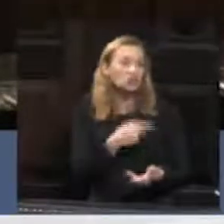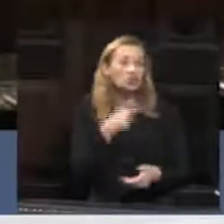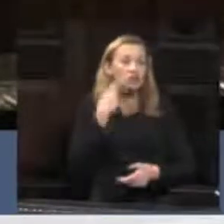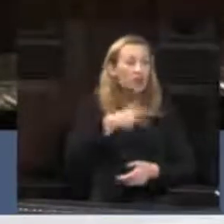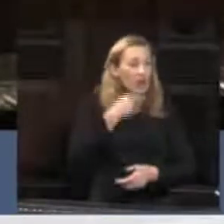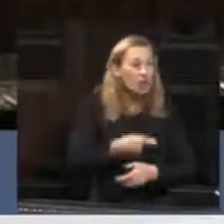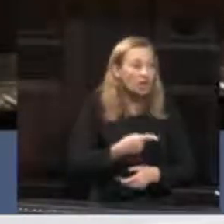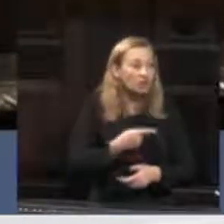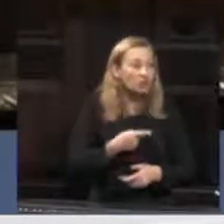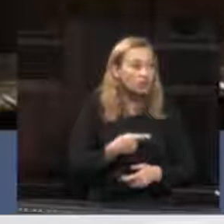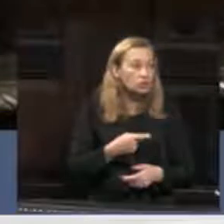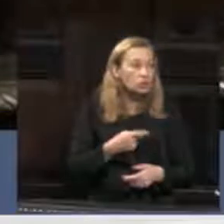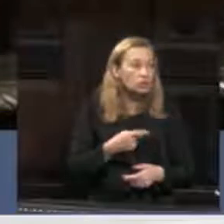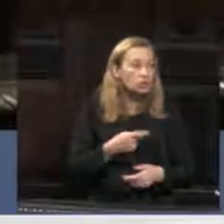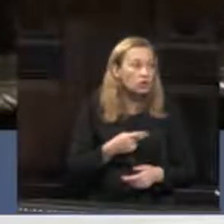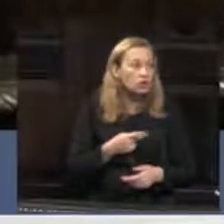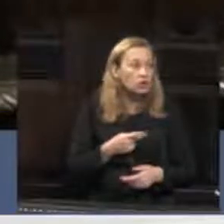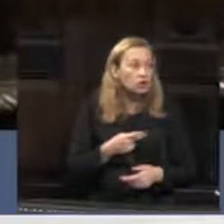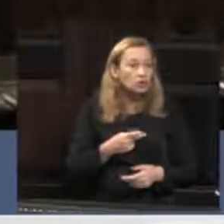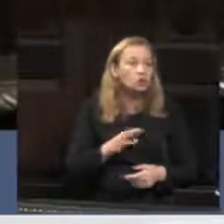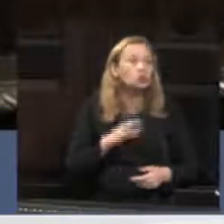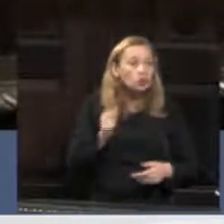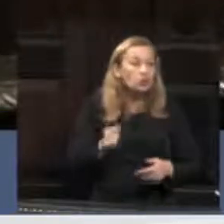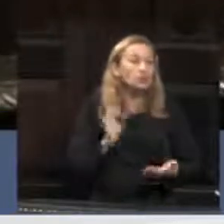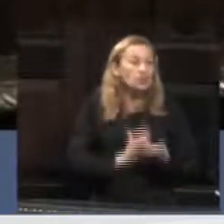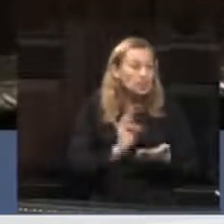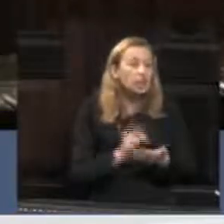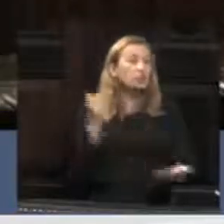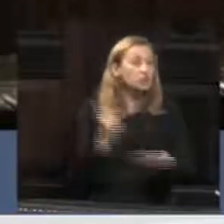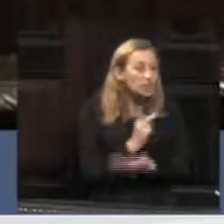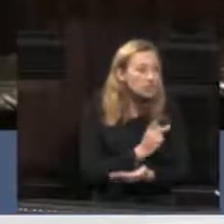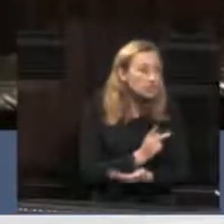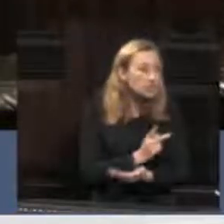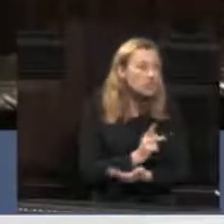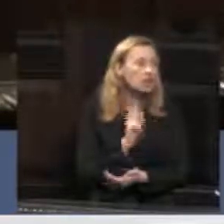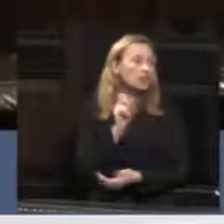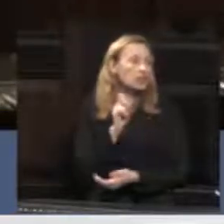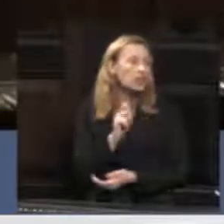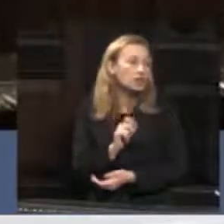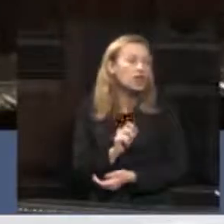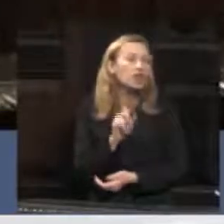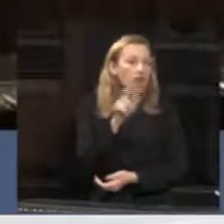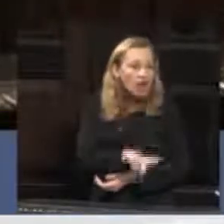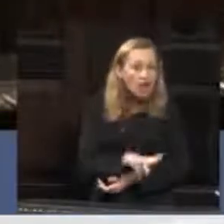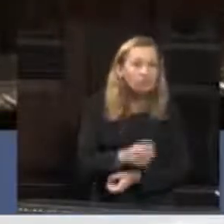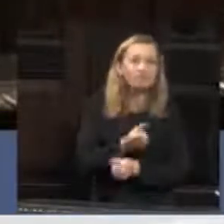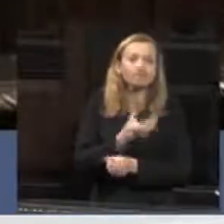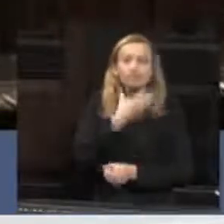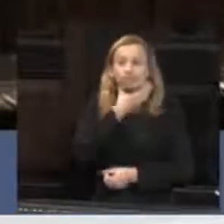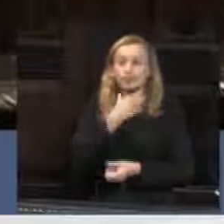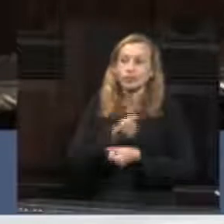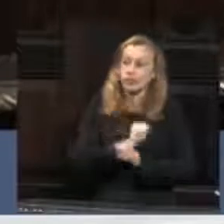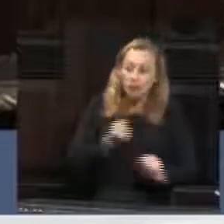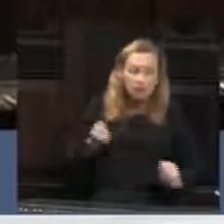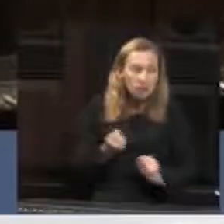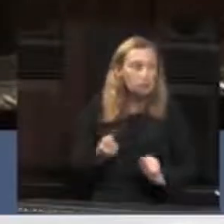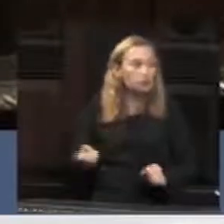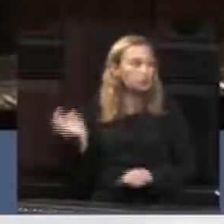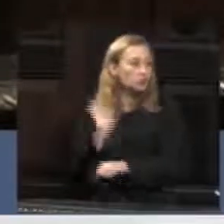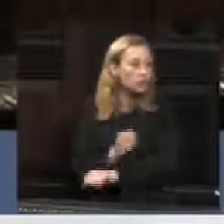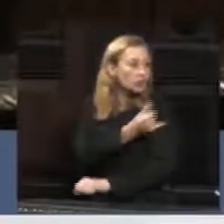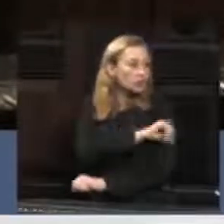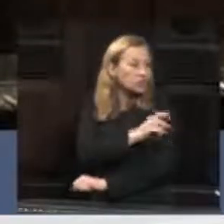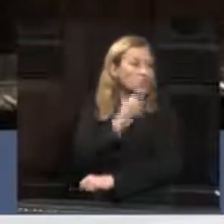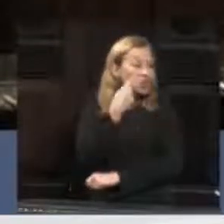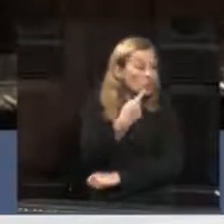da vida real. É claro que há uma grande e grave crise no estado do Rio de Janeiro. Nós sentimos